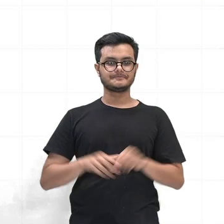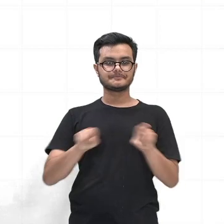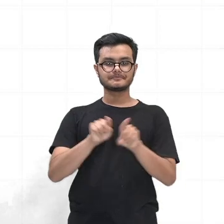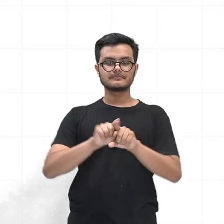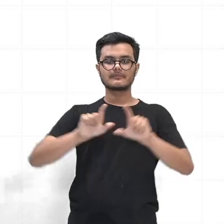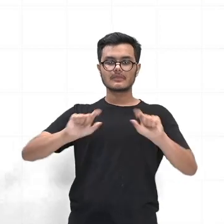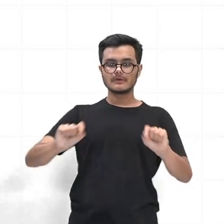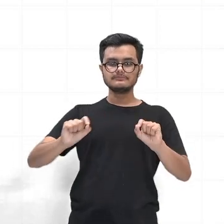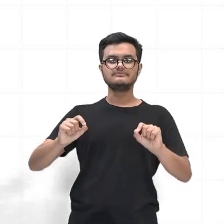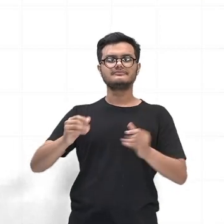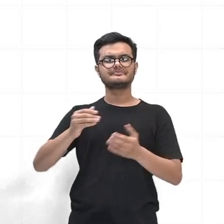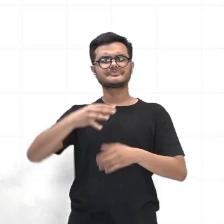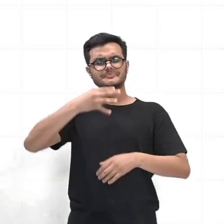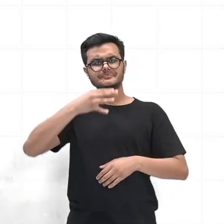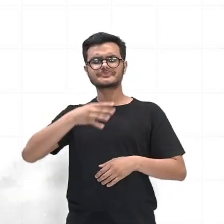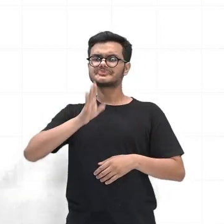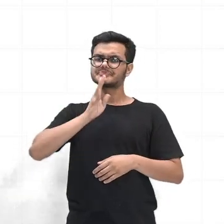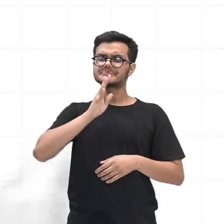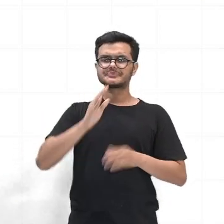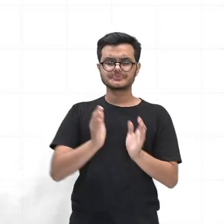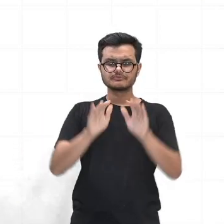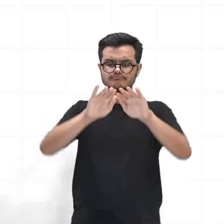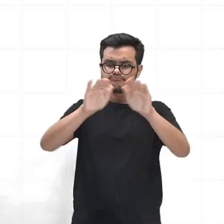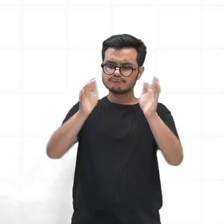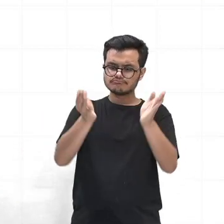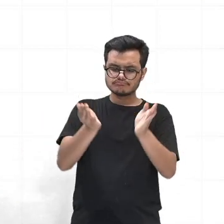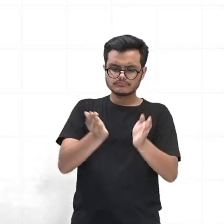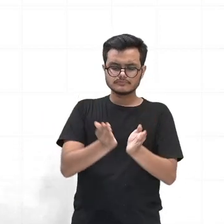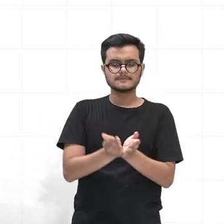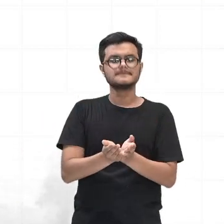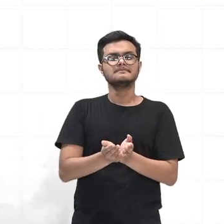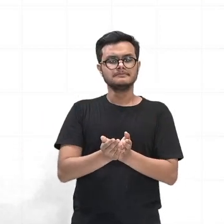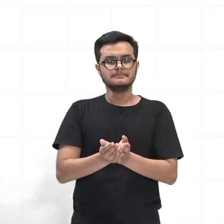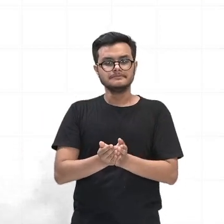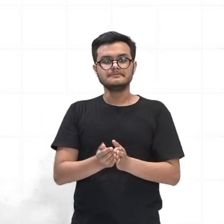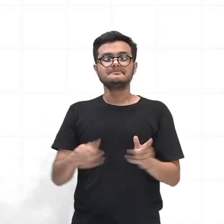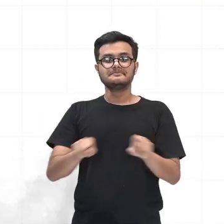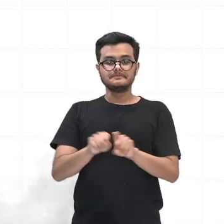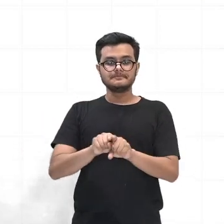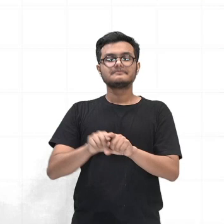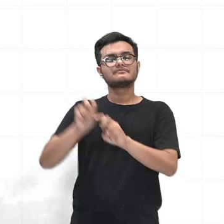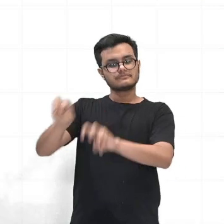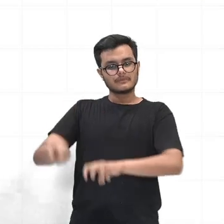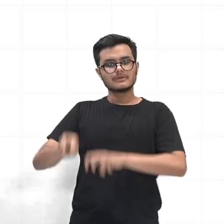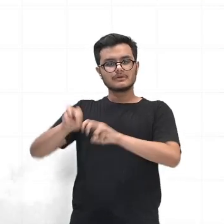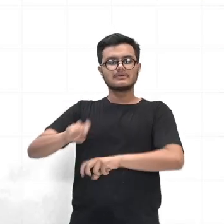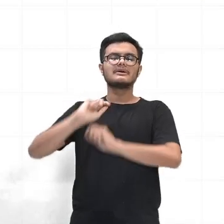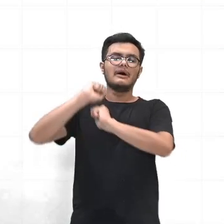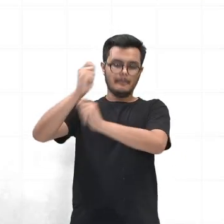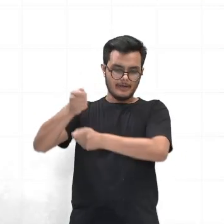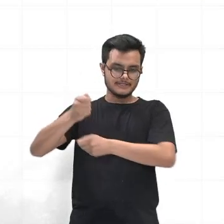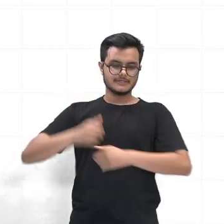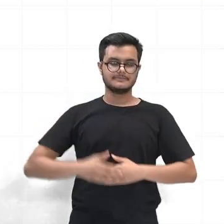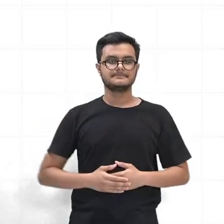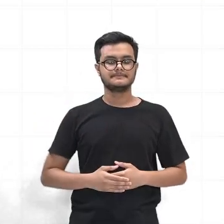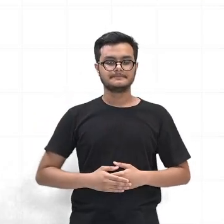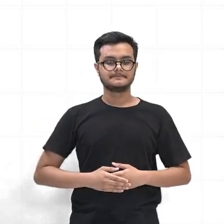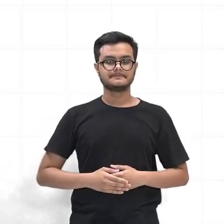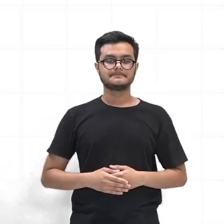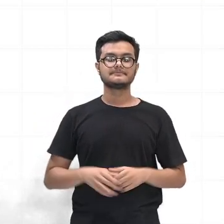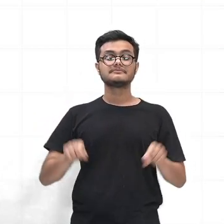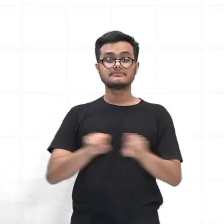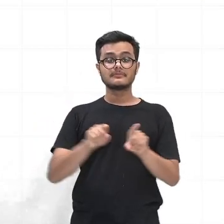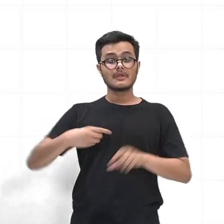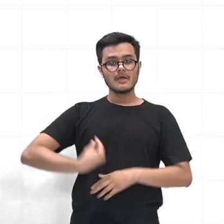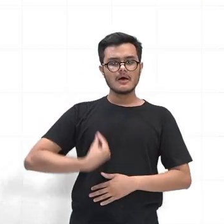sua cerâmica descritiva, praticavam agricultura, pesca e caça. Eles